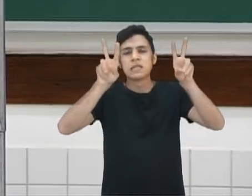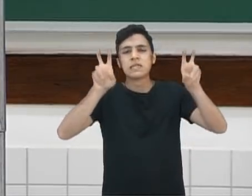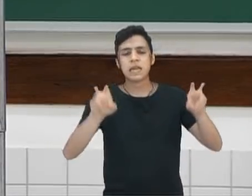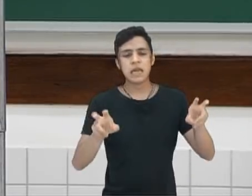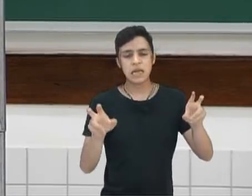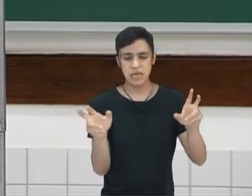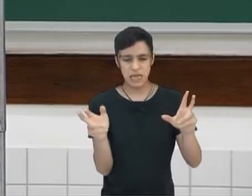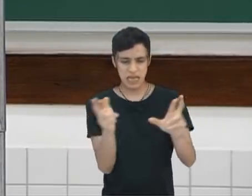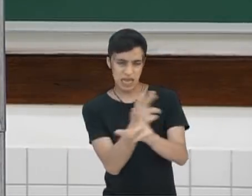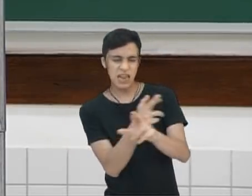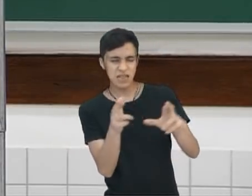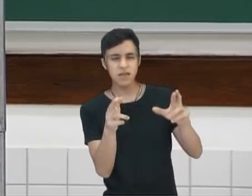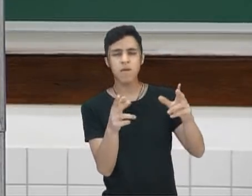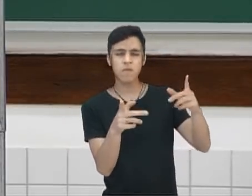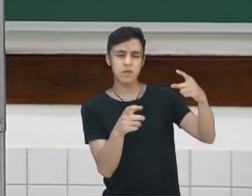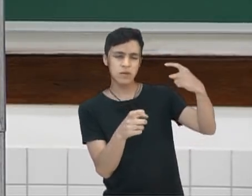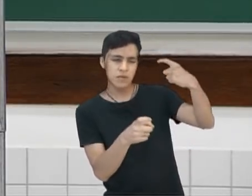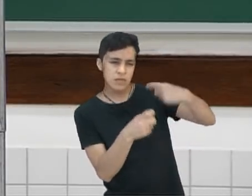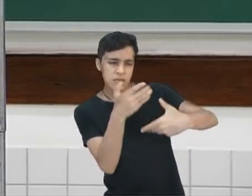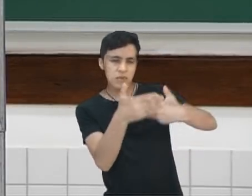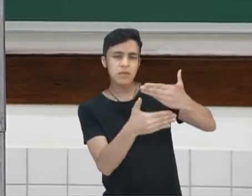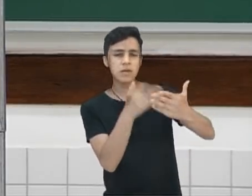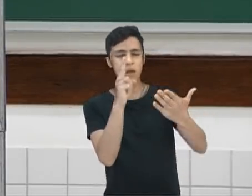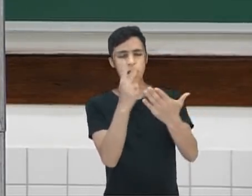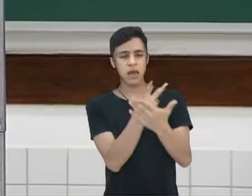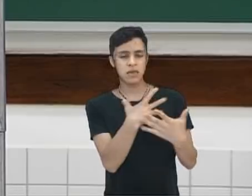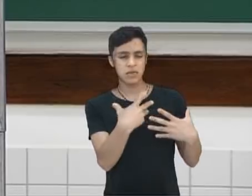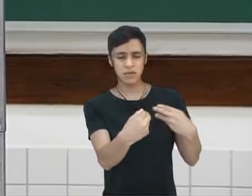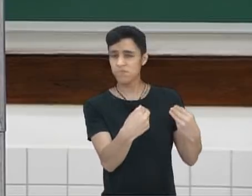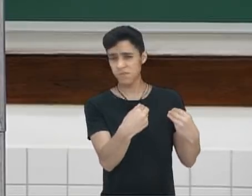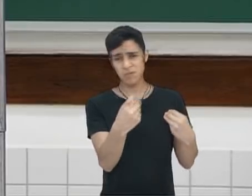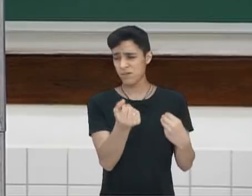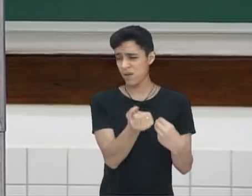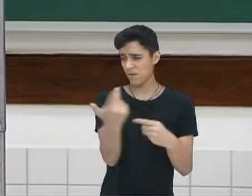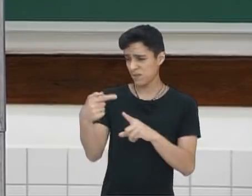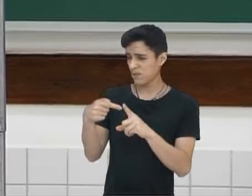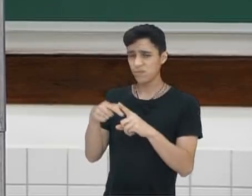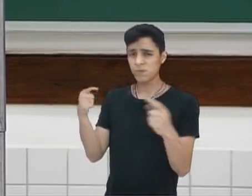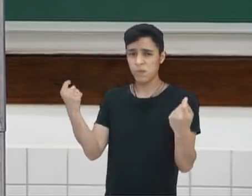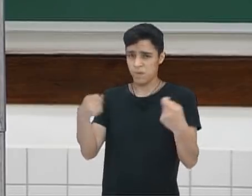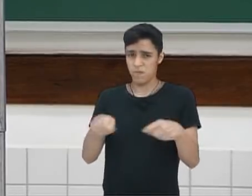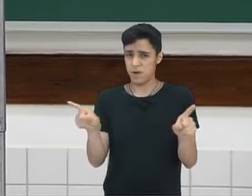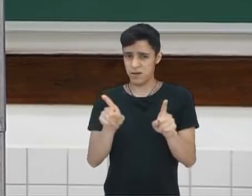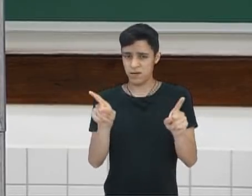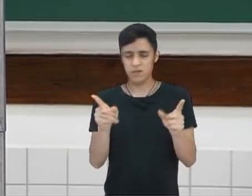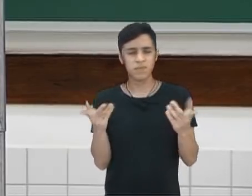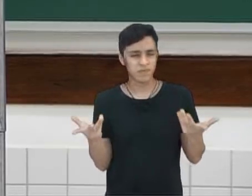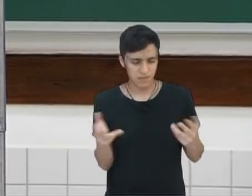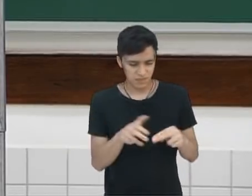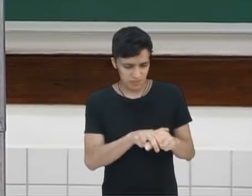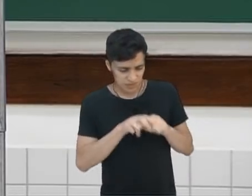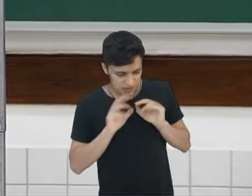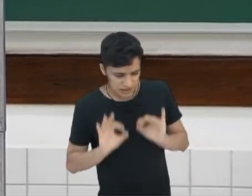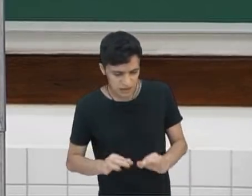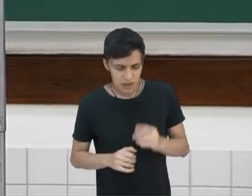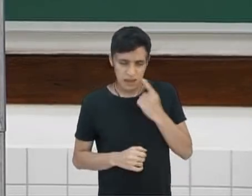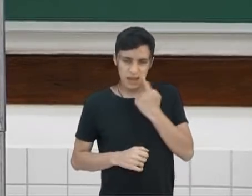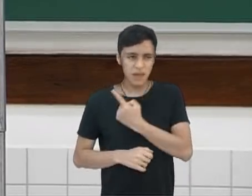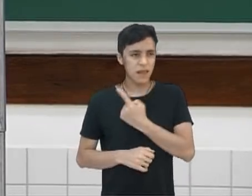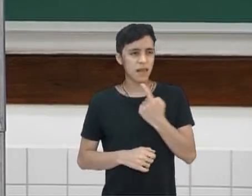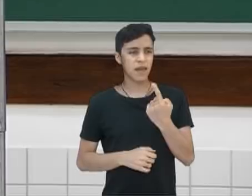relações entre eles para poder gerar descendentes, tá? Então, por isso, que a resposta correta era